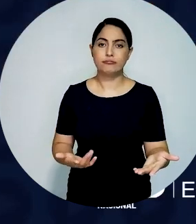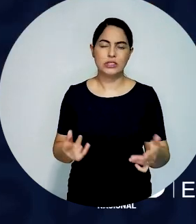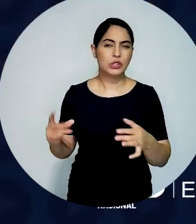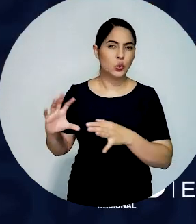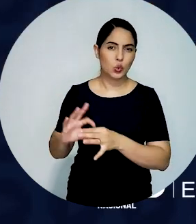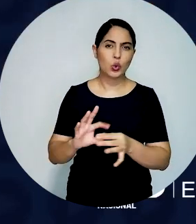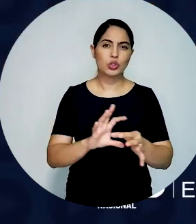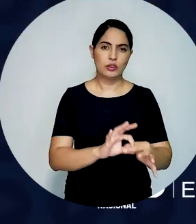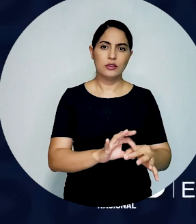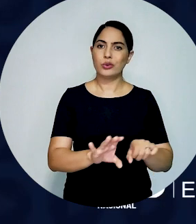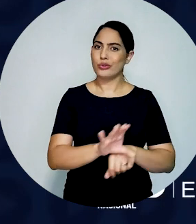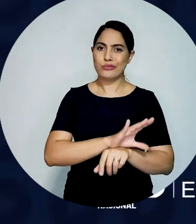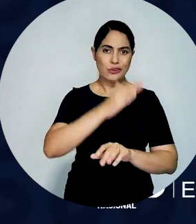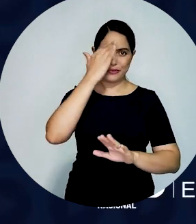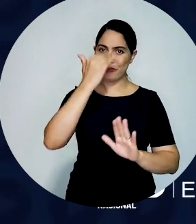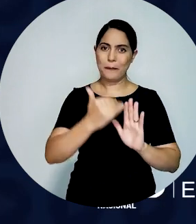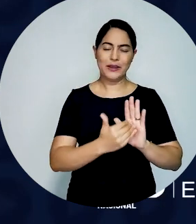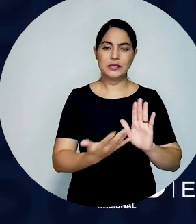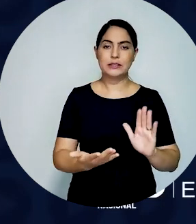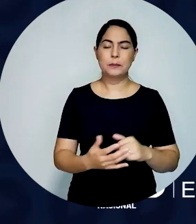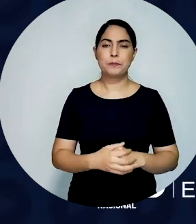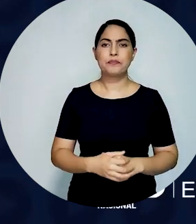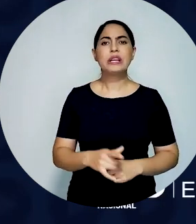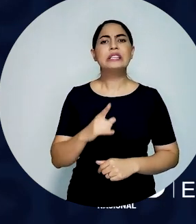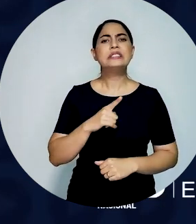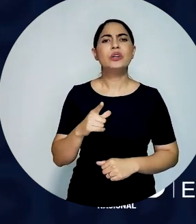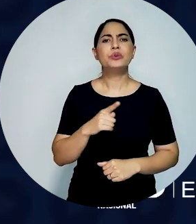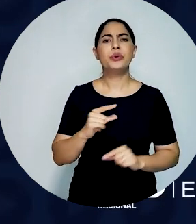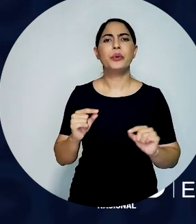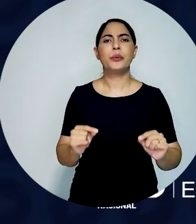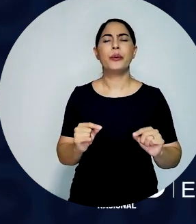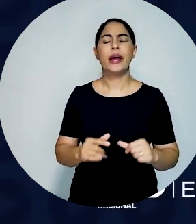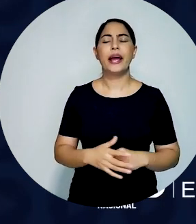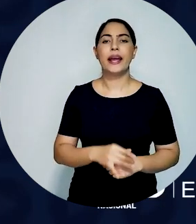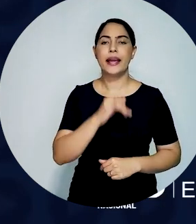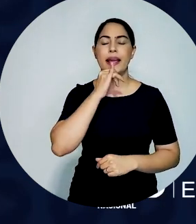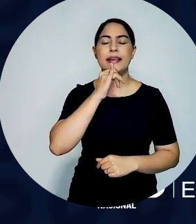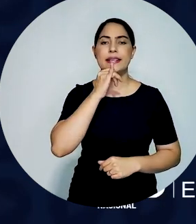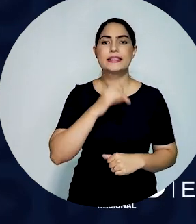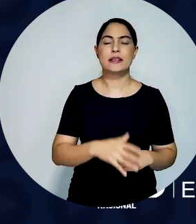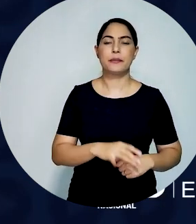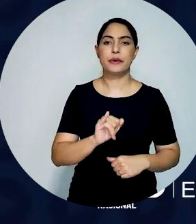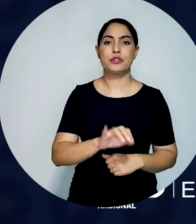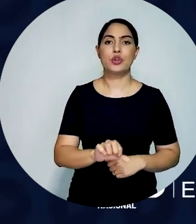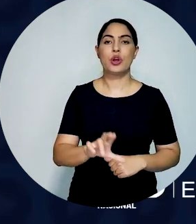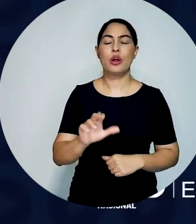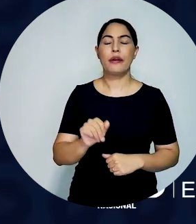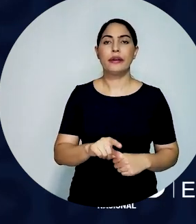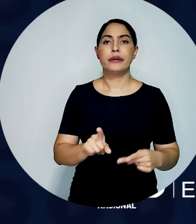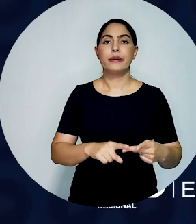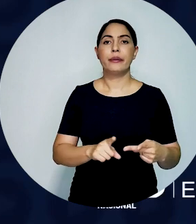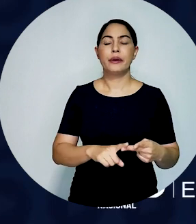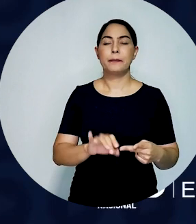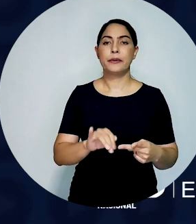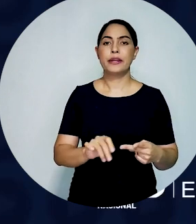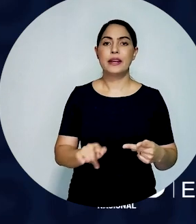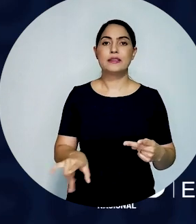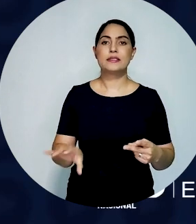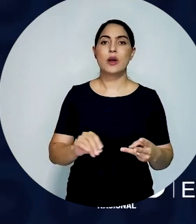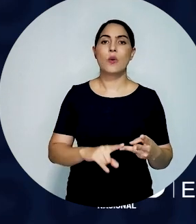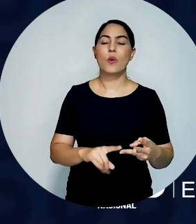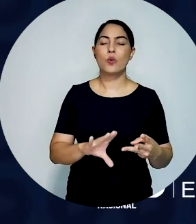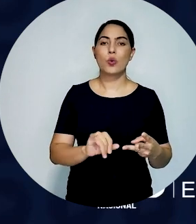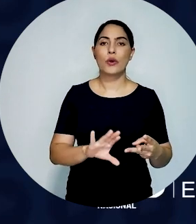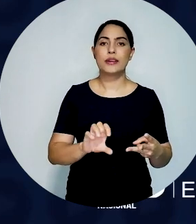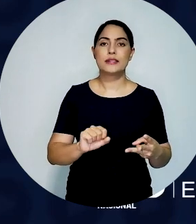de uma sentença que abarca justamente essa decisão inconstitucional. E aí a gente vai falar ou de rescisória, ou vai falar de